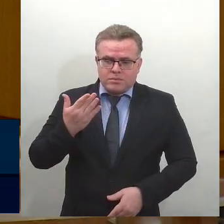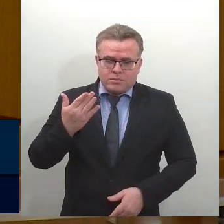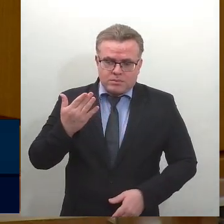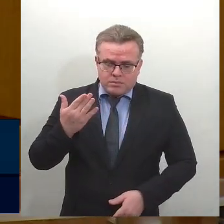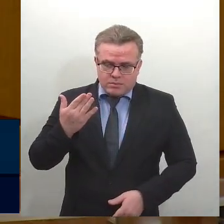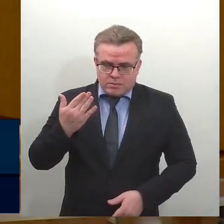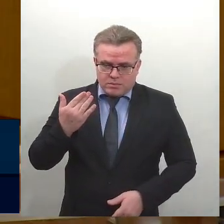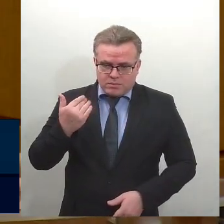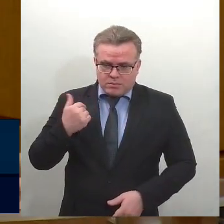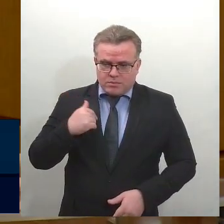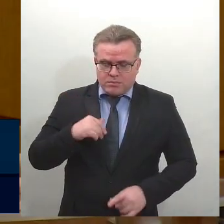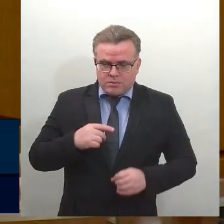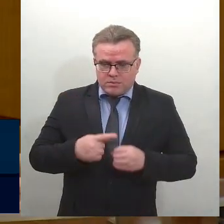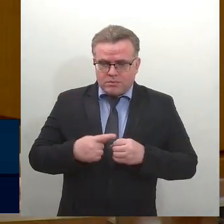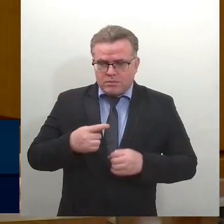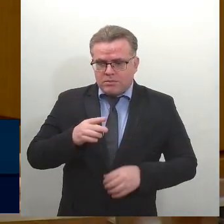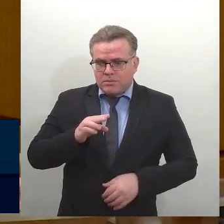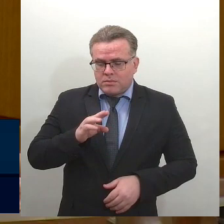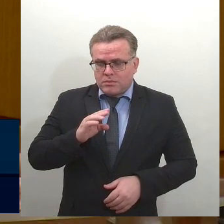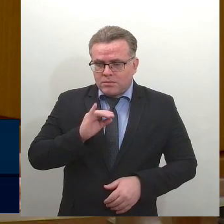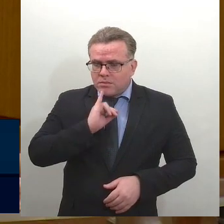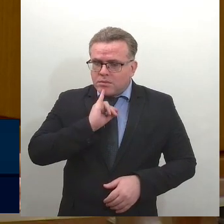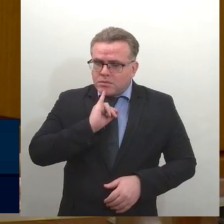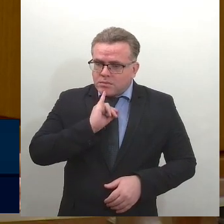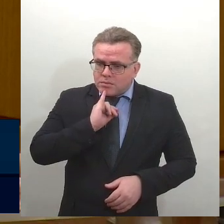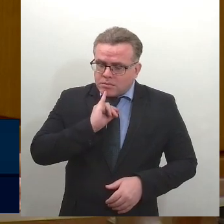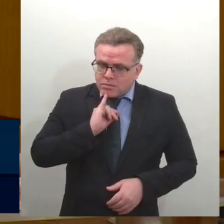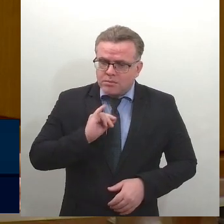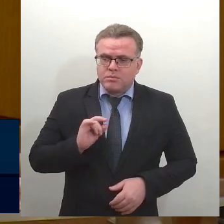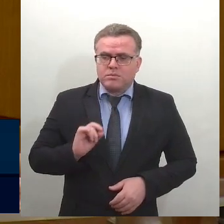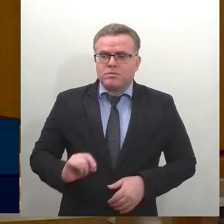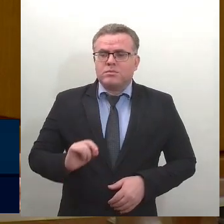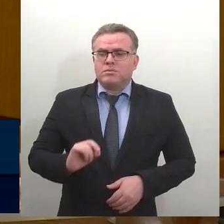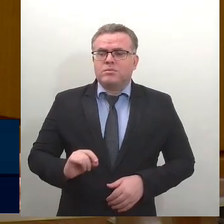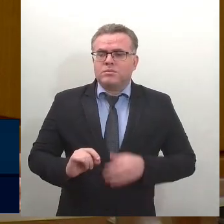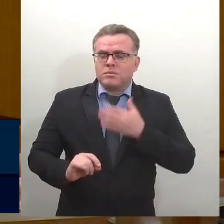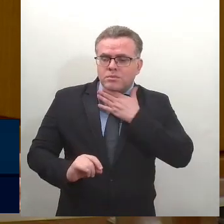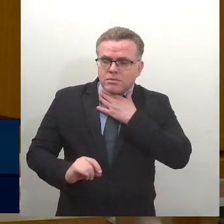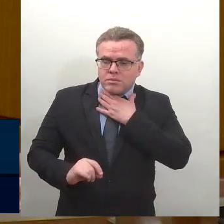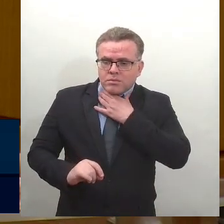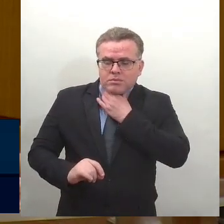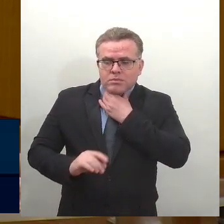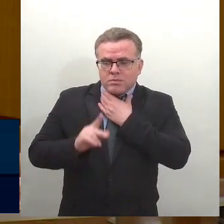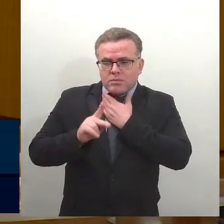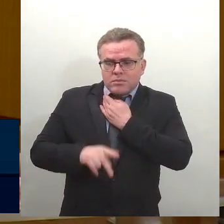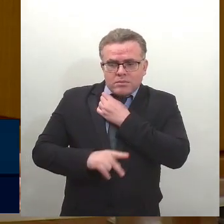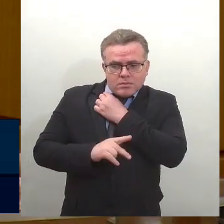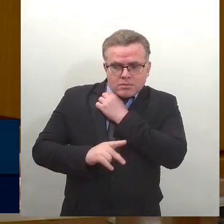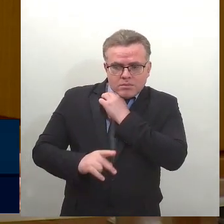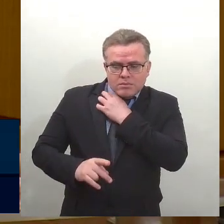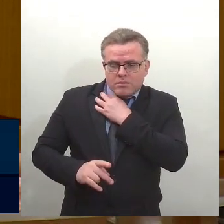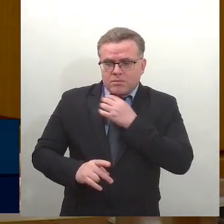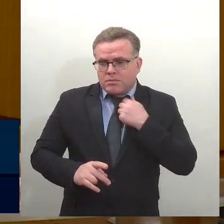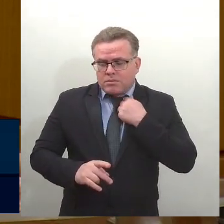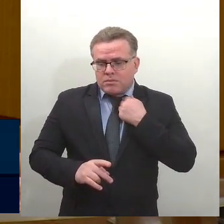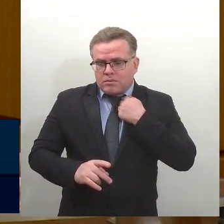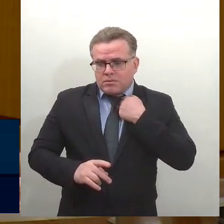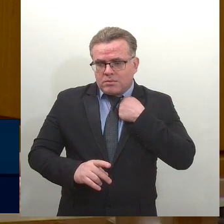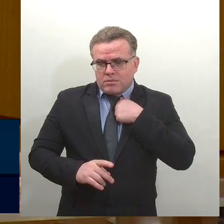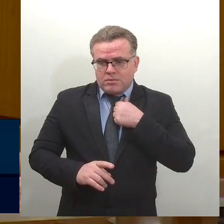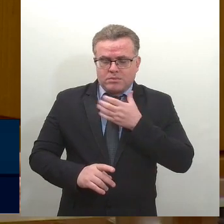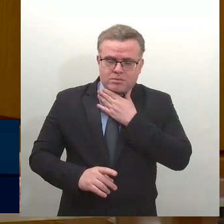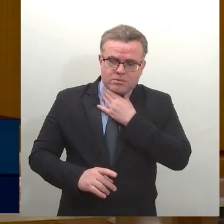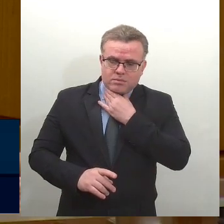ater a questões paroquiais, diz respeito à minha querida